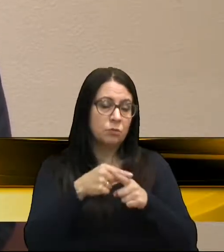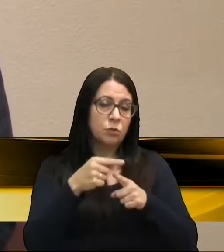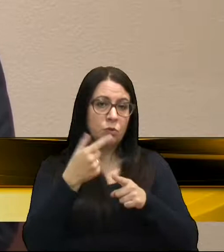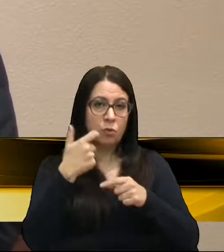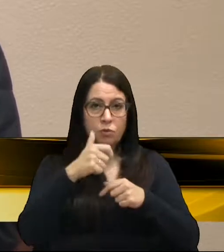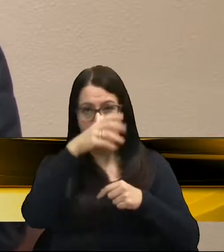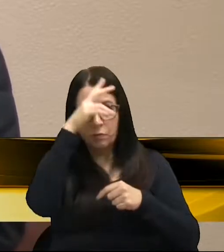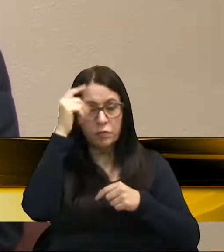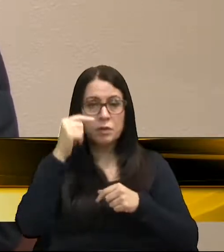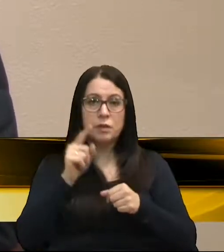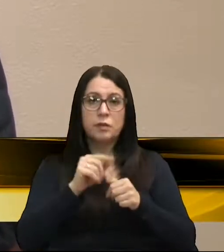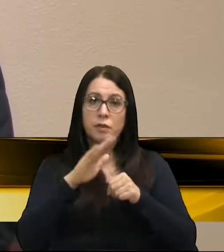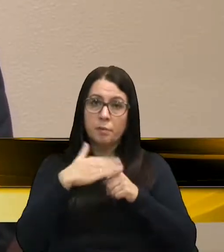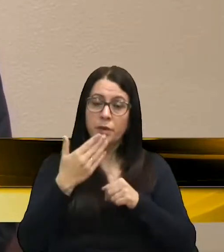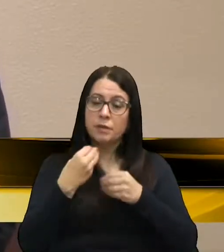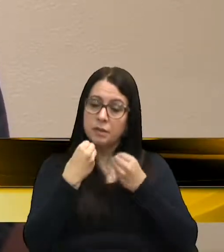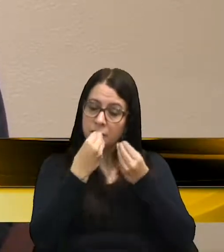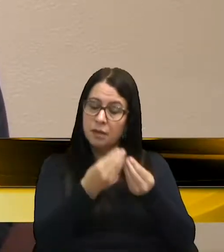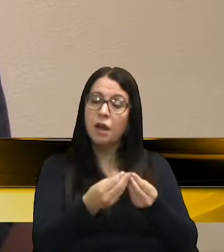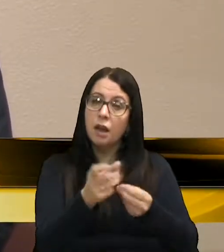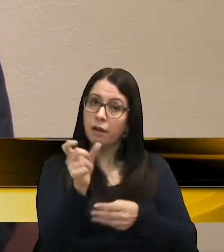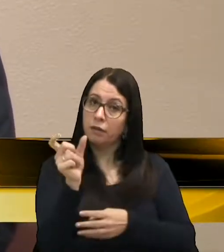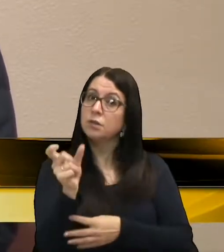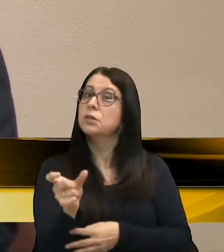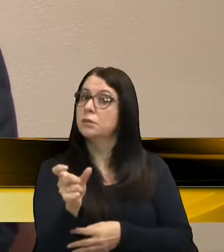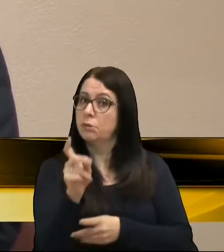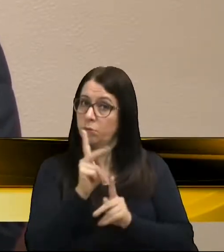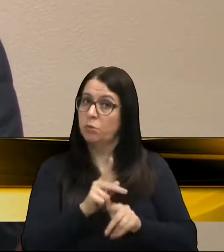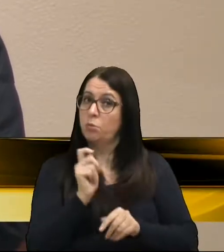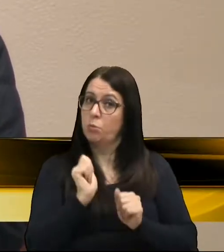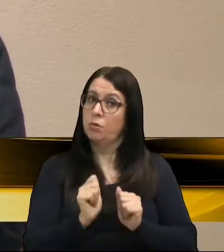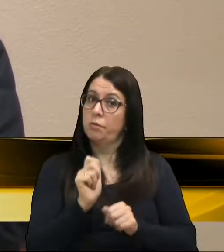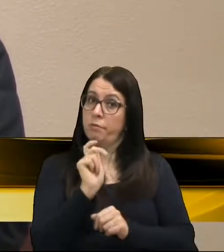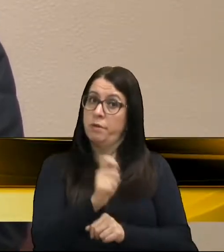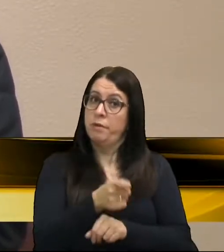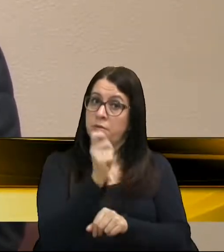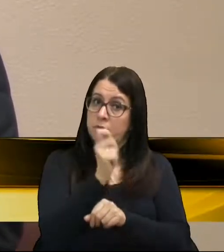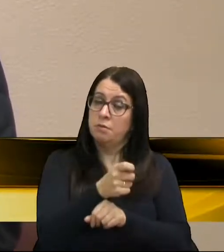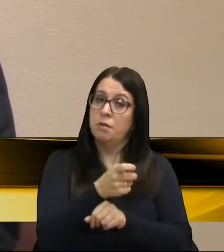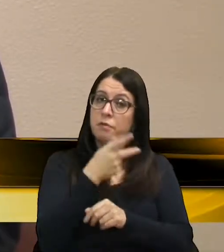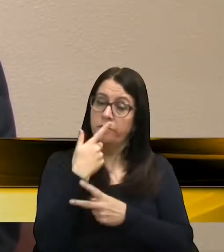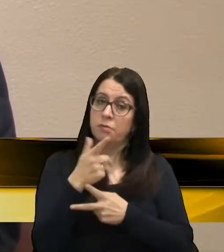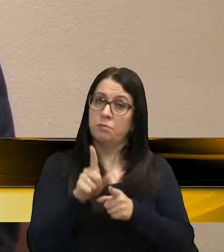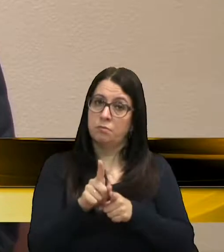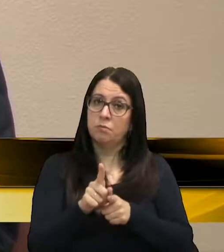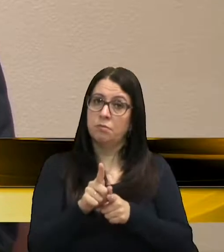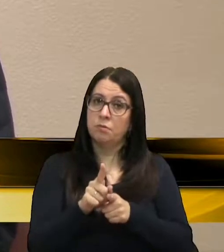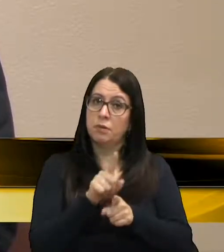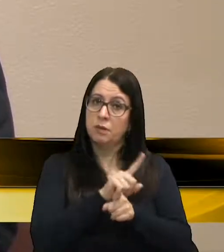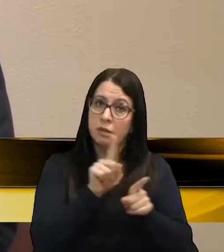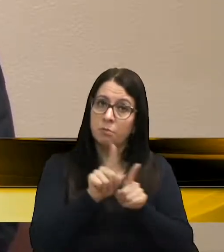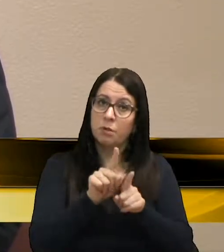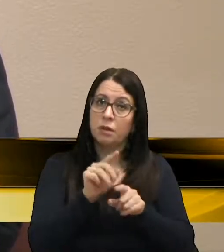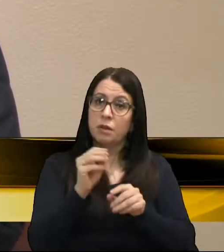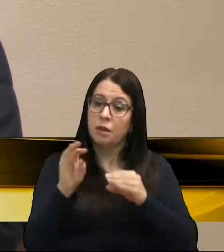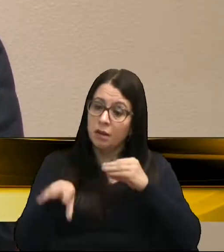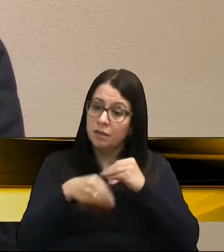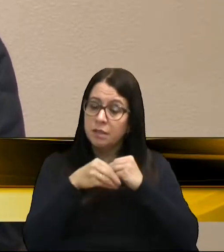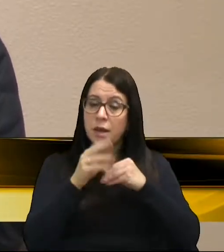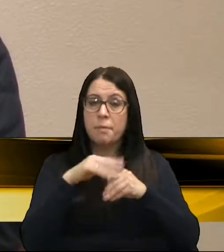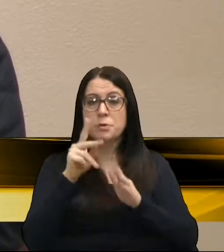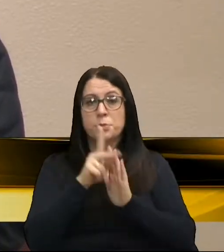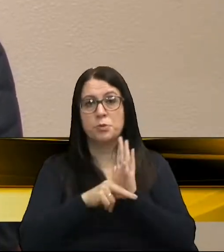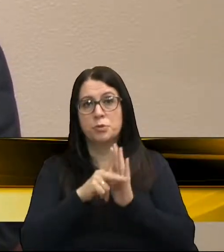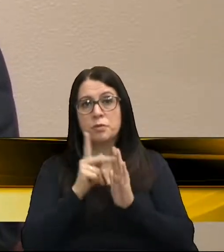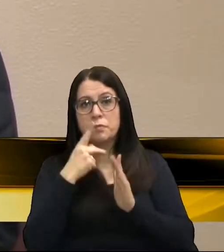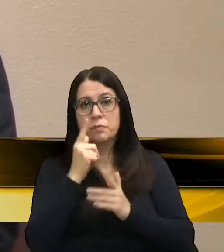devia, além disso, fornecer a carteirinha para esse pessoal, além de acrescentar o projeto, e